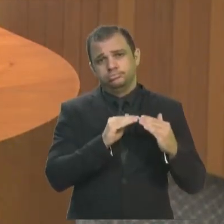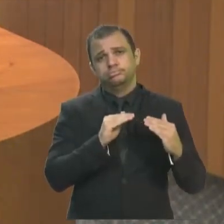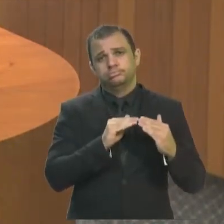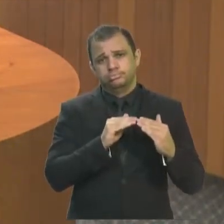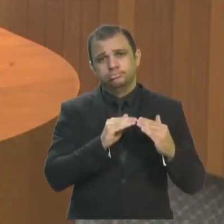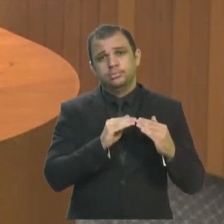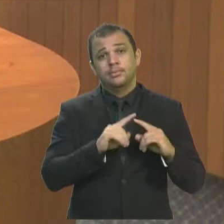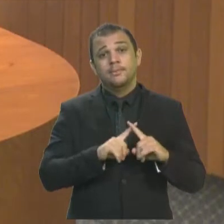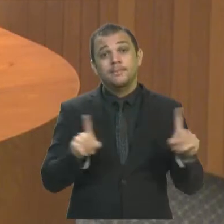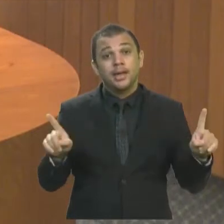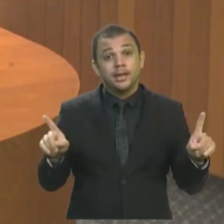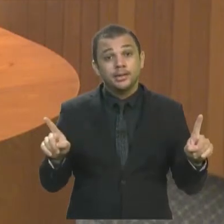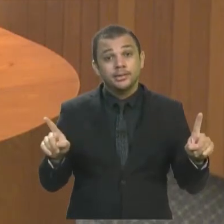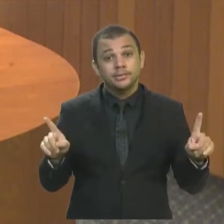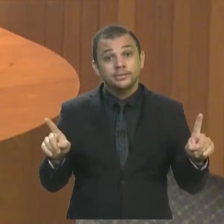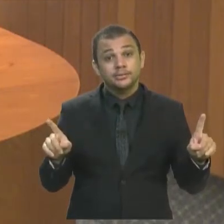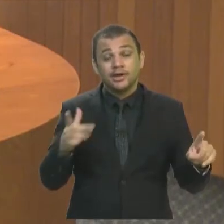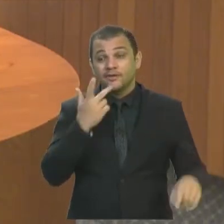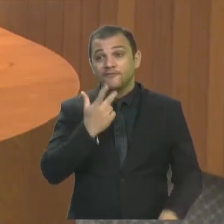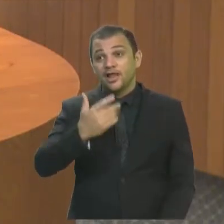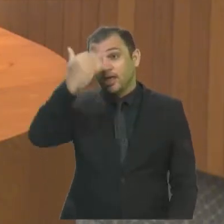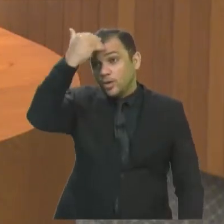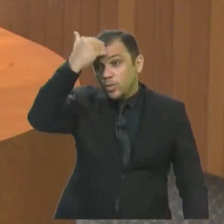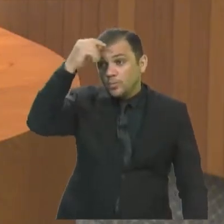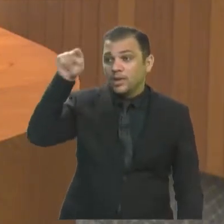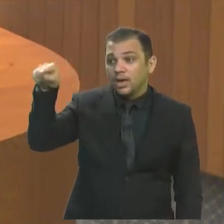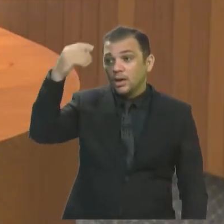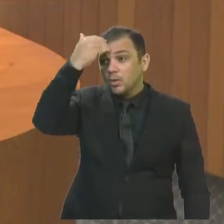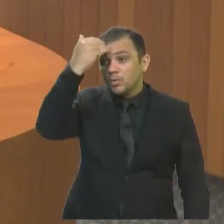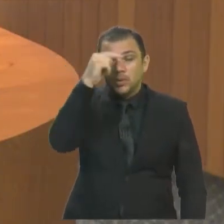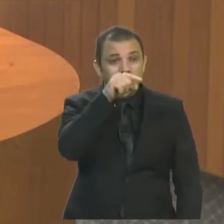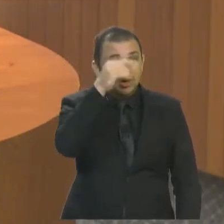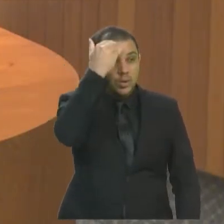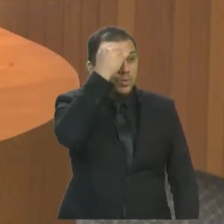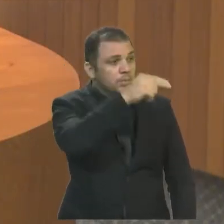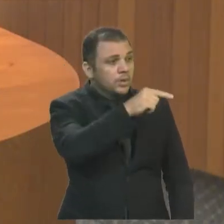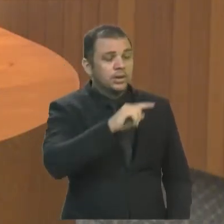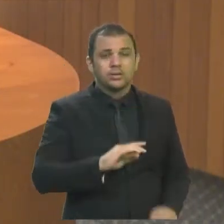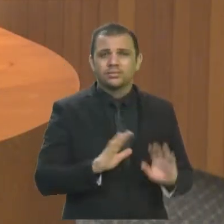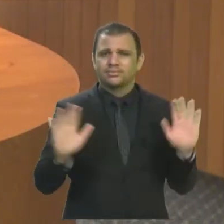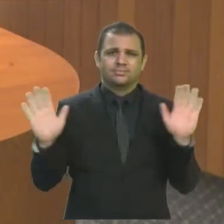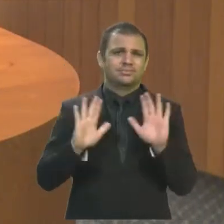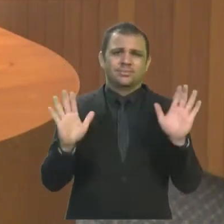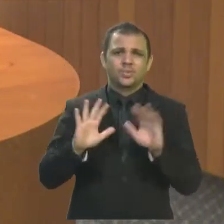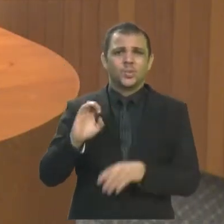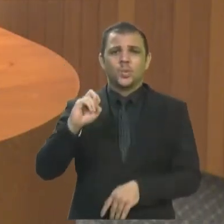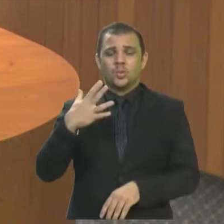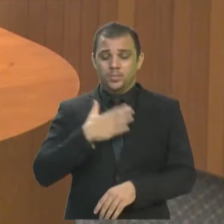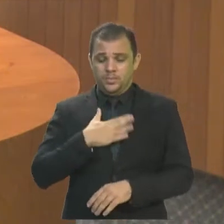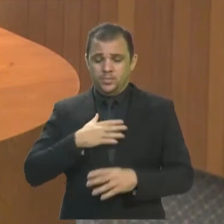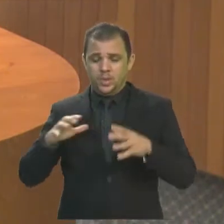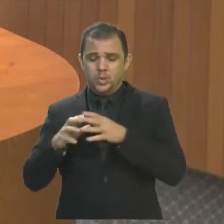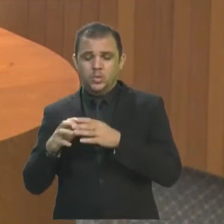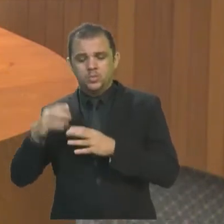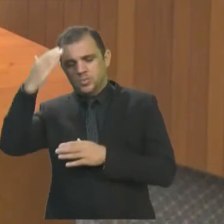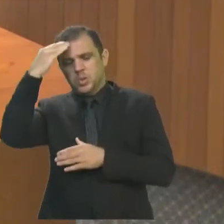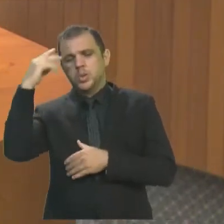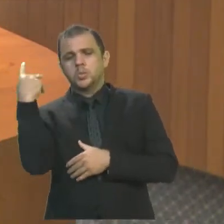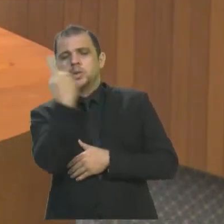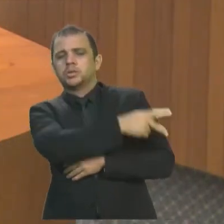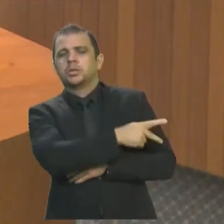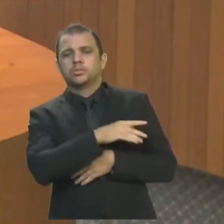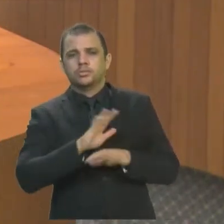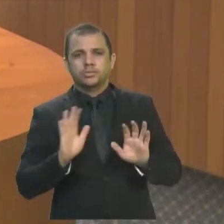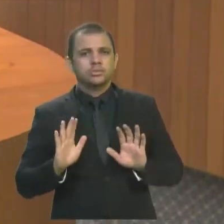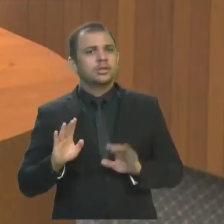vilanizar A, B ou C, ou ficar nessa de tentar levar a culpa para o lado contrário ao que a gente milita. Eu não sou